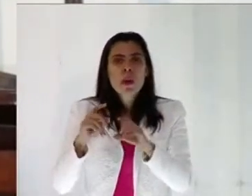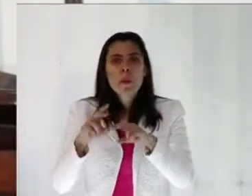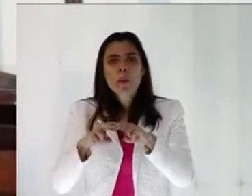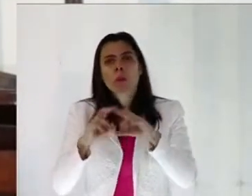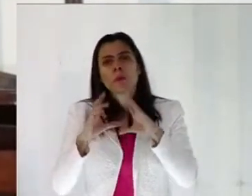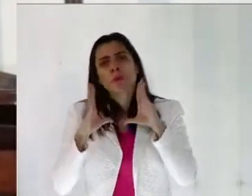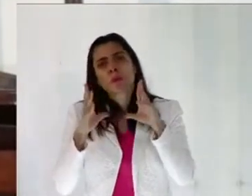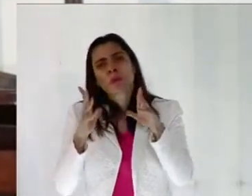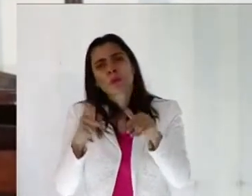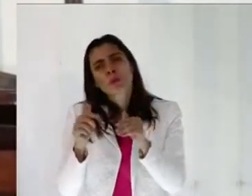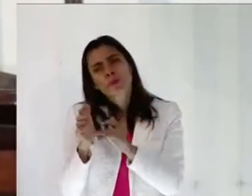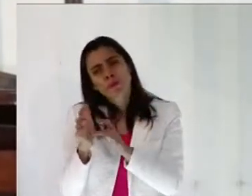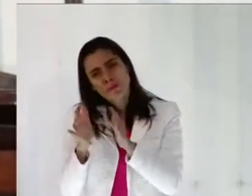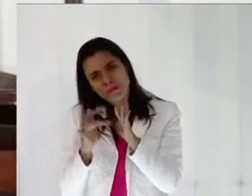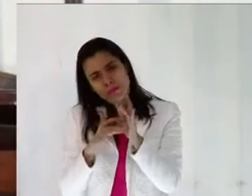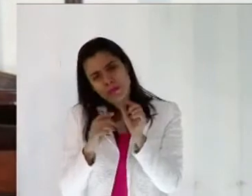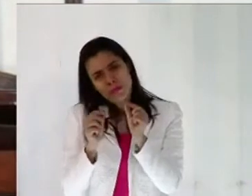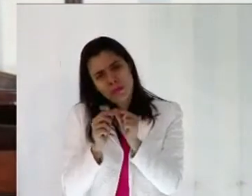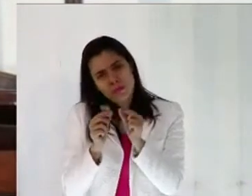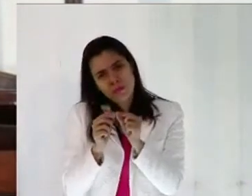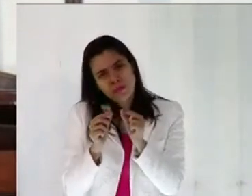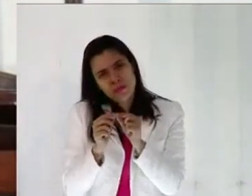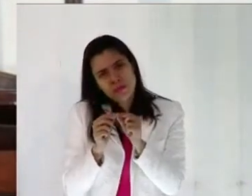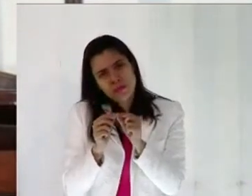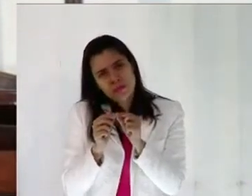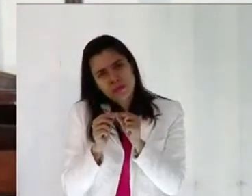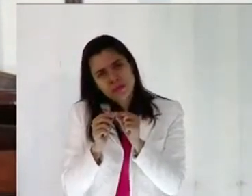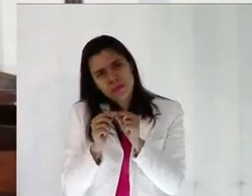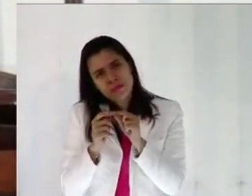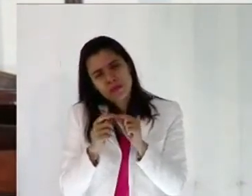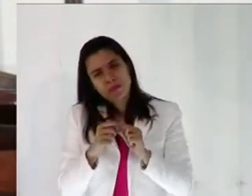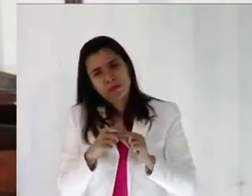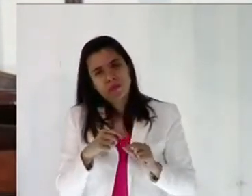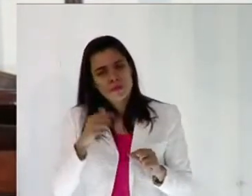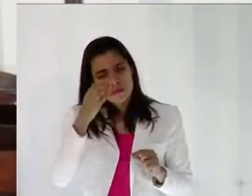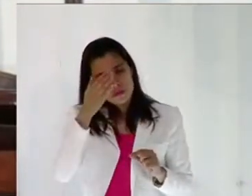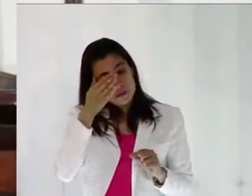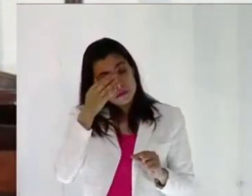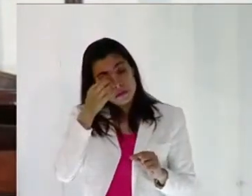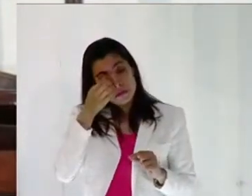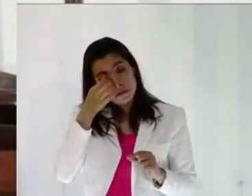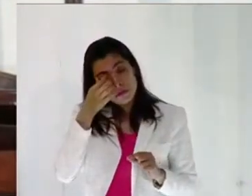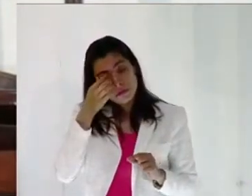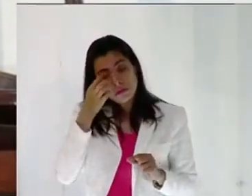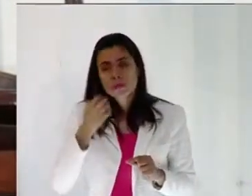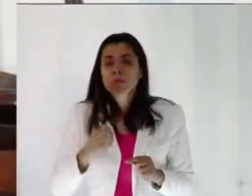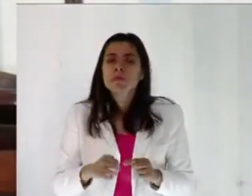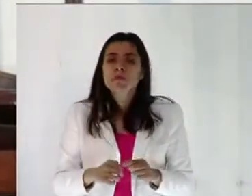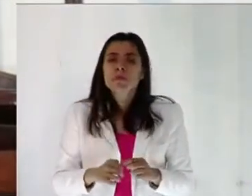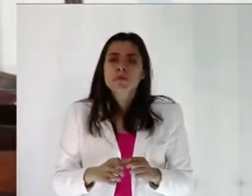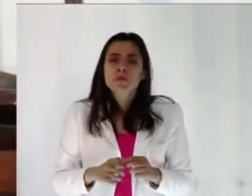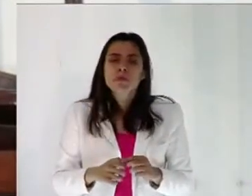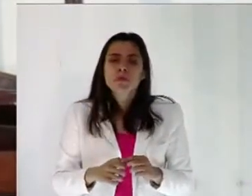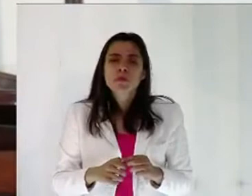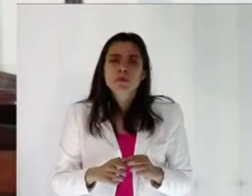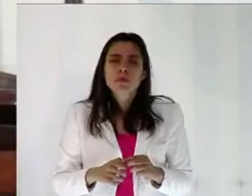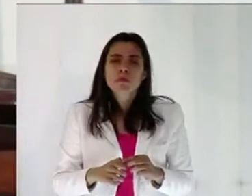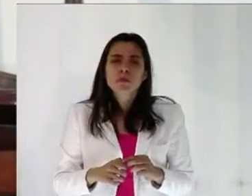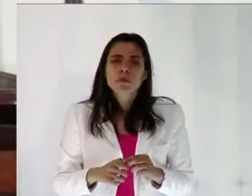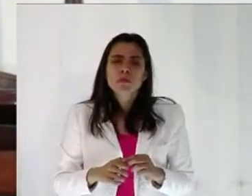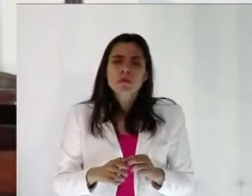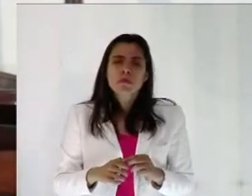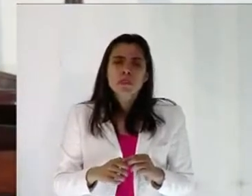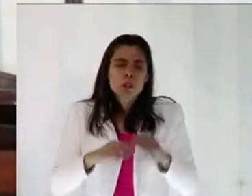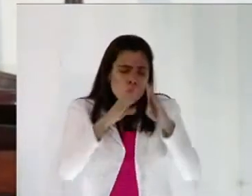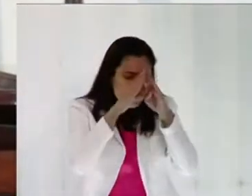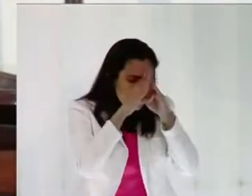cruz. O Senhor então não ofereceu resistência, você conhece isso. Ele foi humilhado, ele foi cuspido, ele